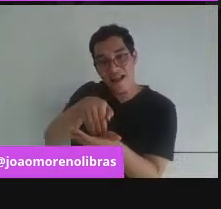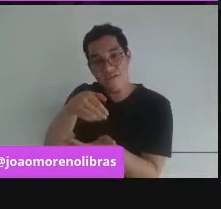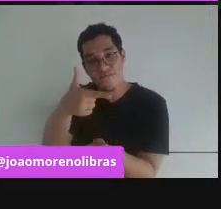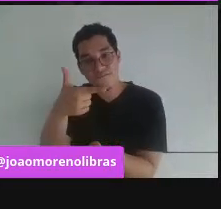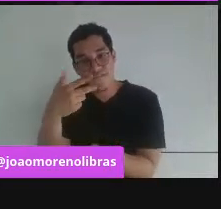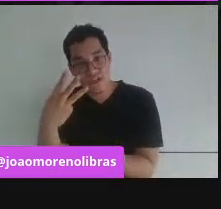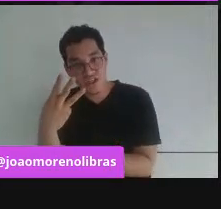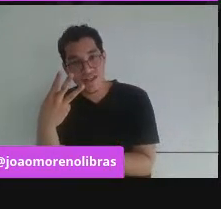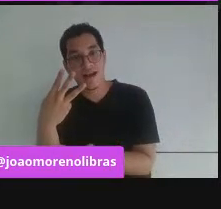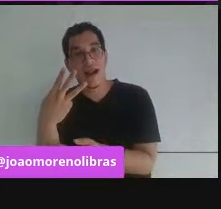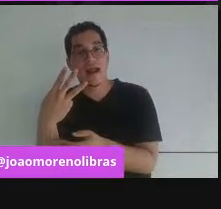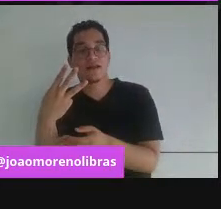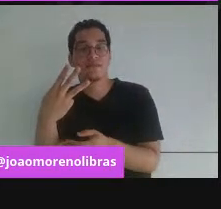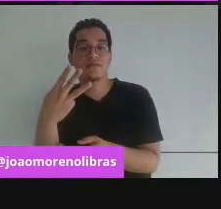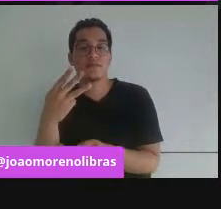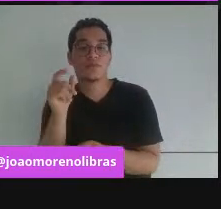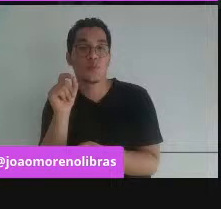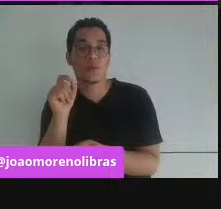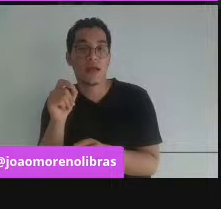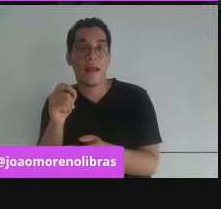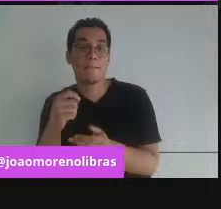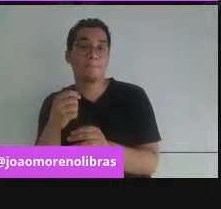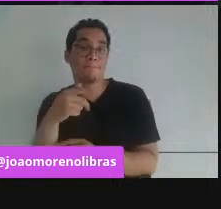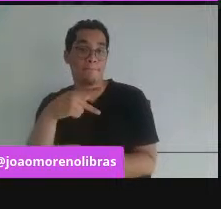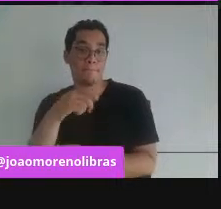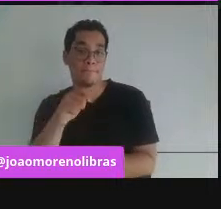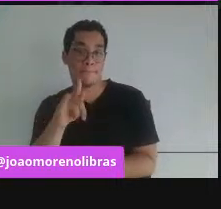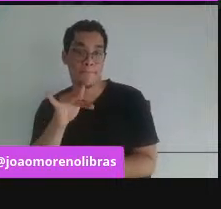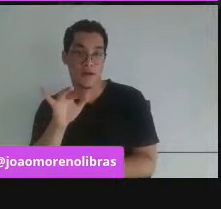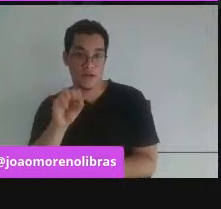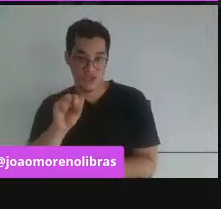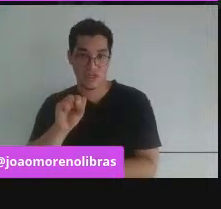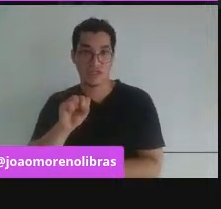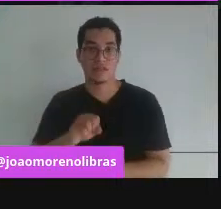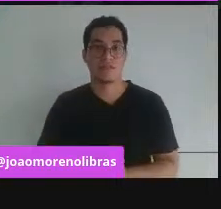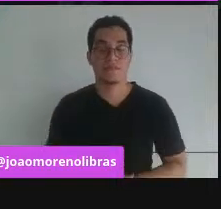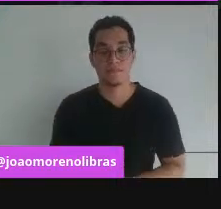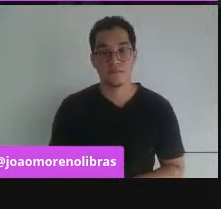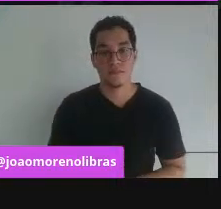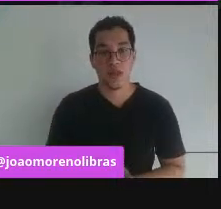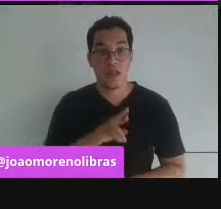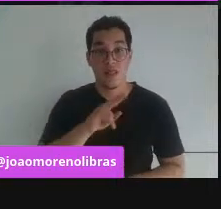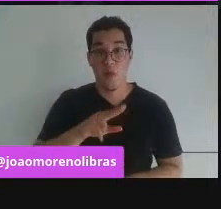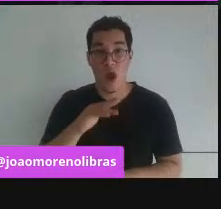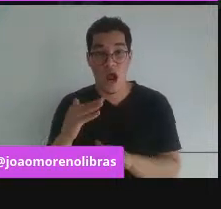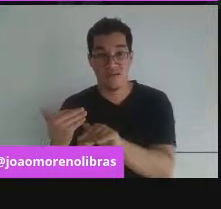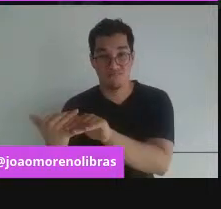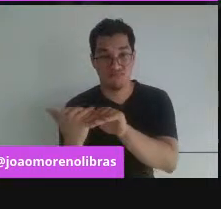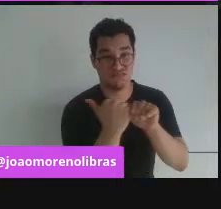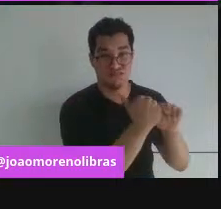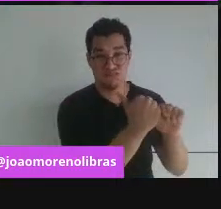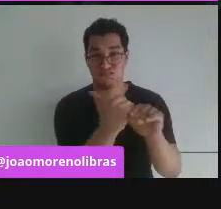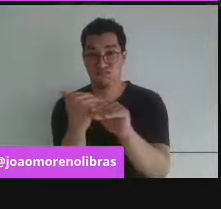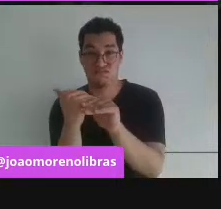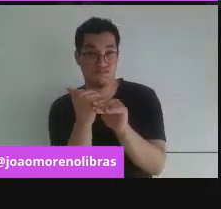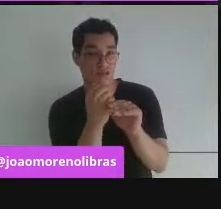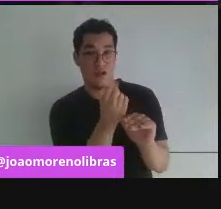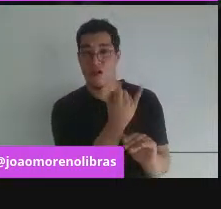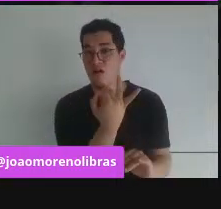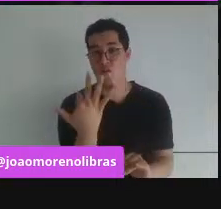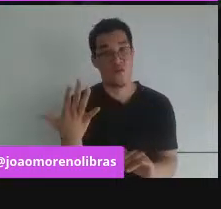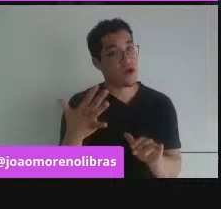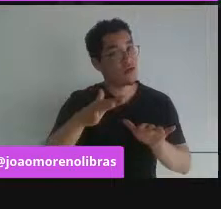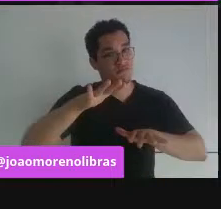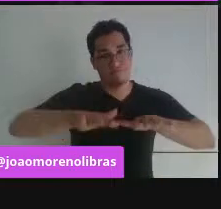vamos dizer assim, informacional em relação a capítulos. Uns escreveram 10